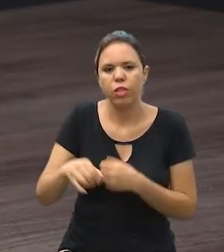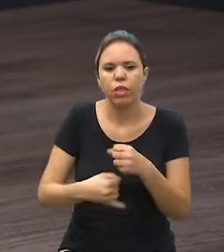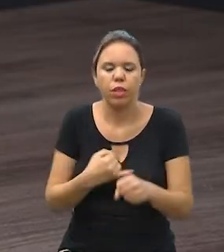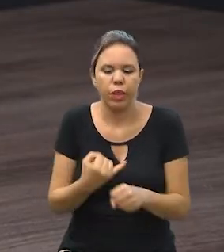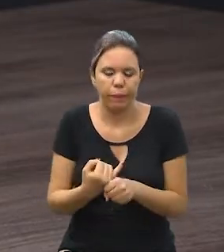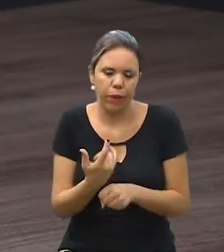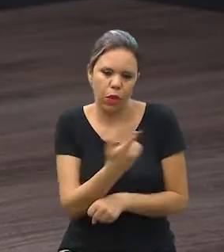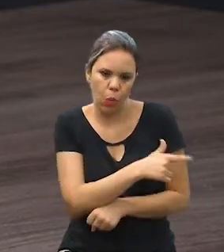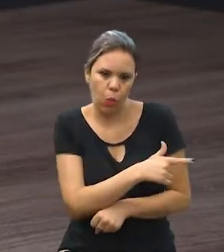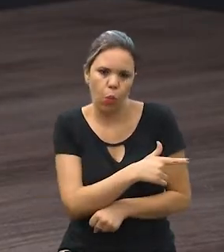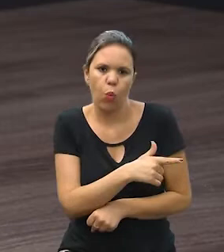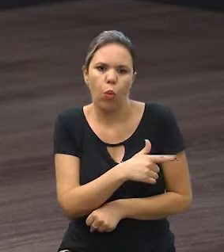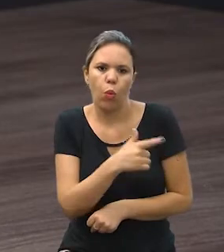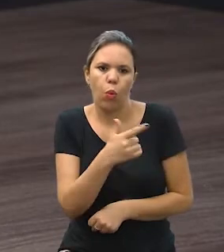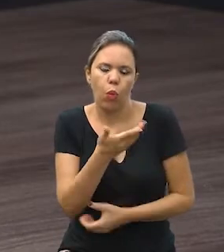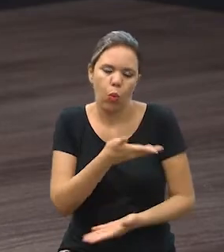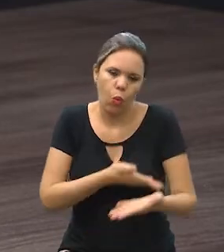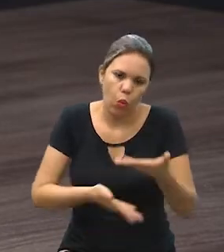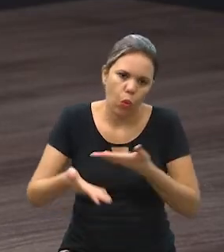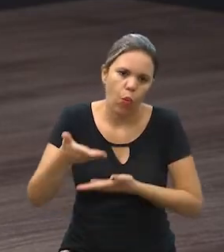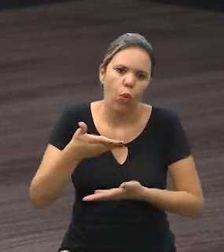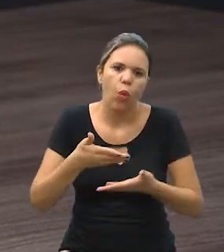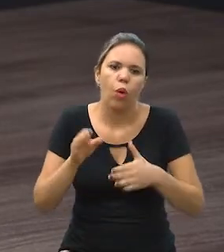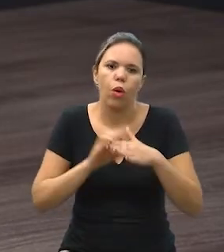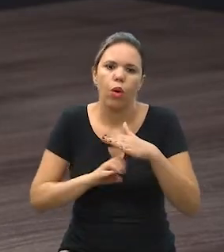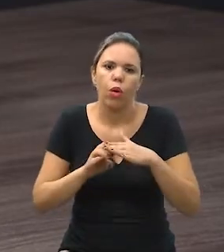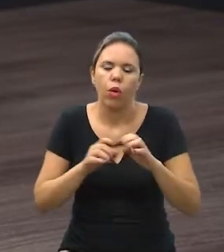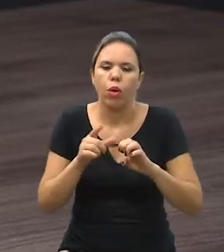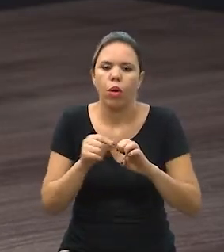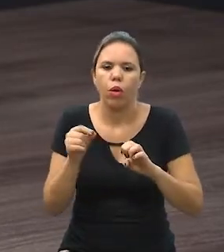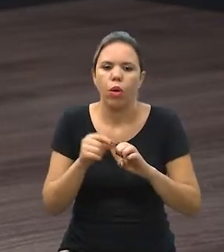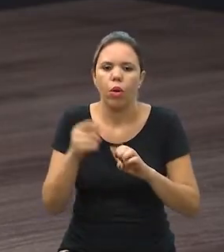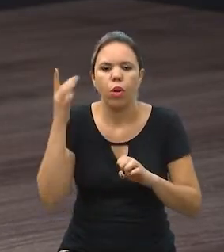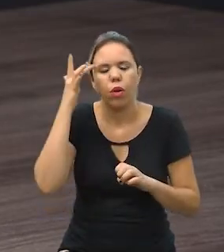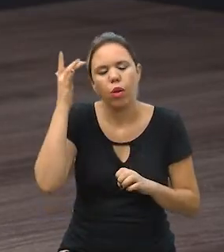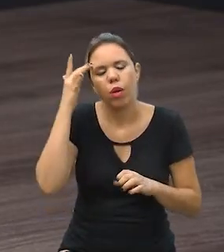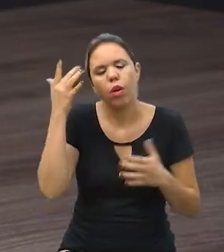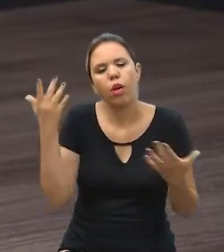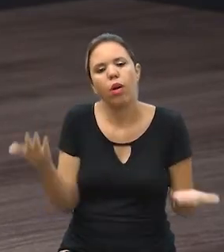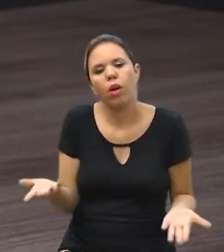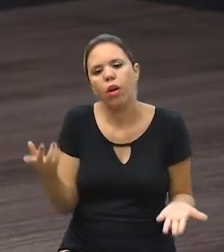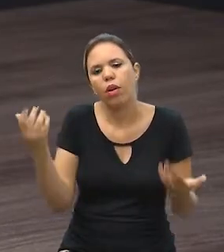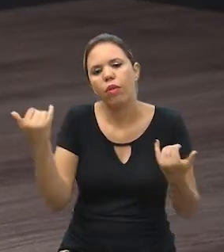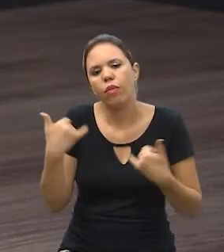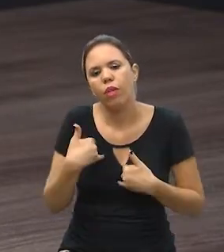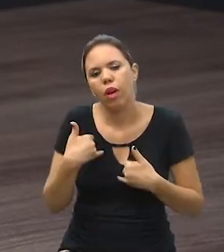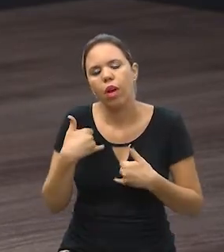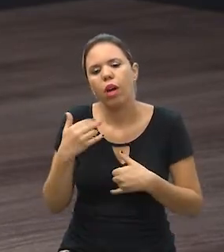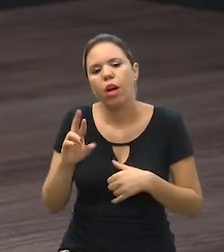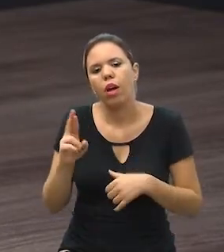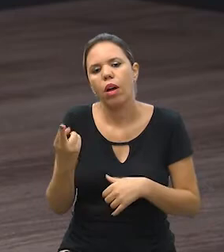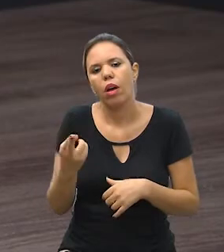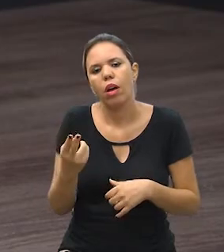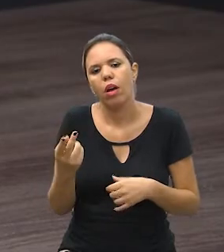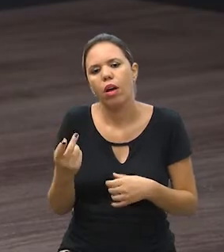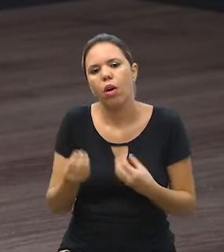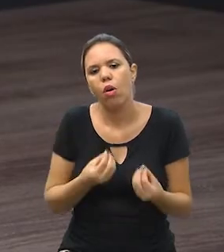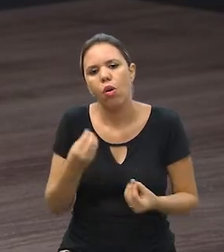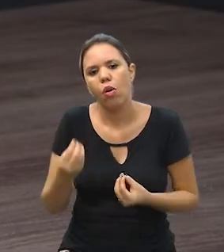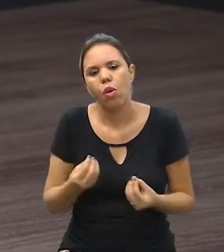que justamente é essa troca entre as empreendedoras maduras. Me fala desse retorno